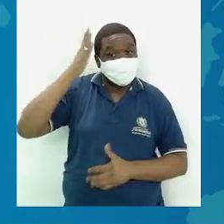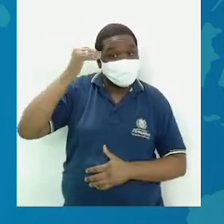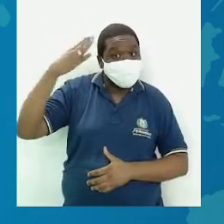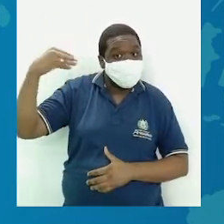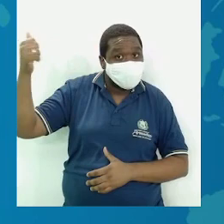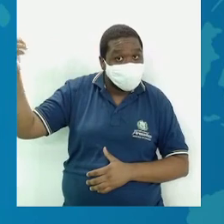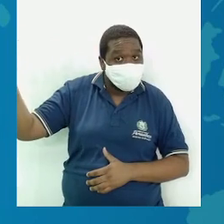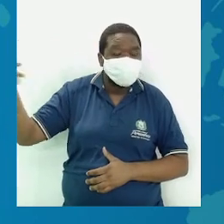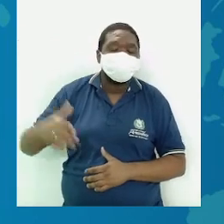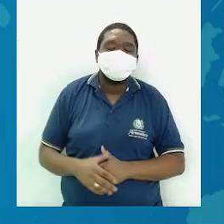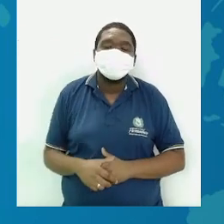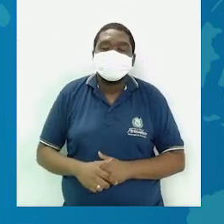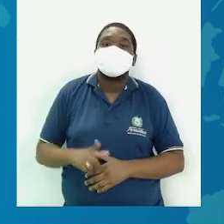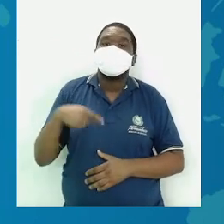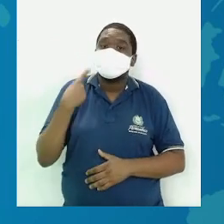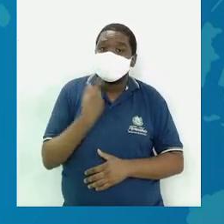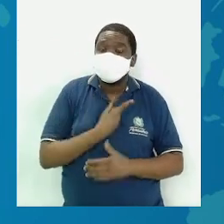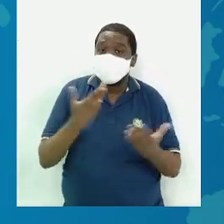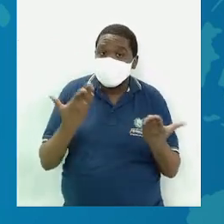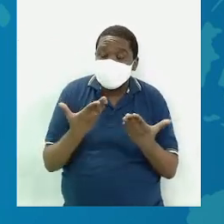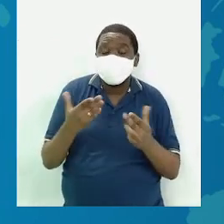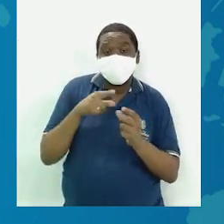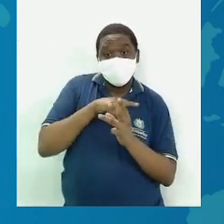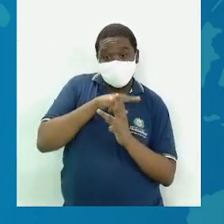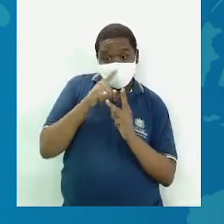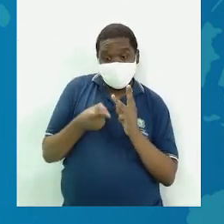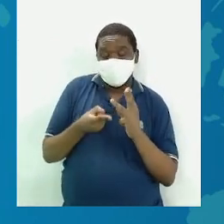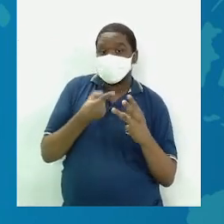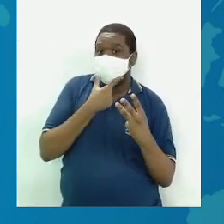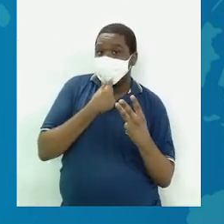começar o estudo a partir de três